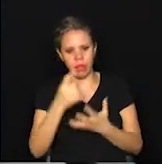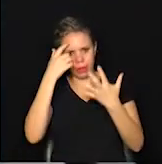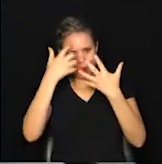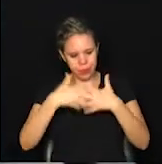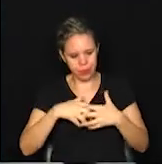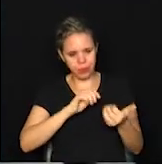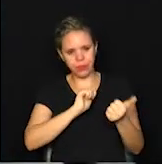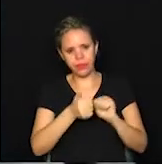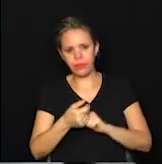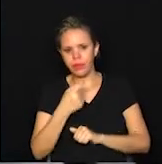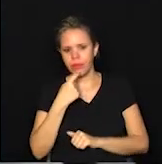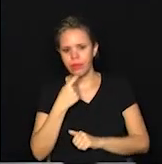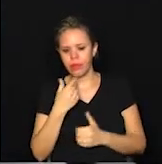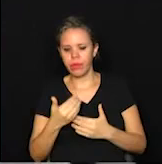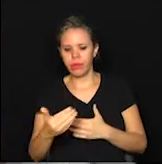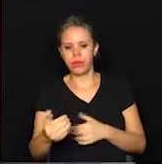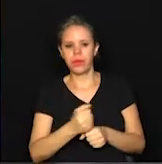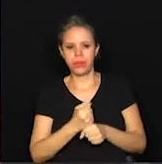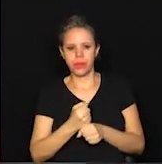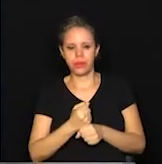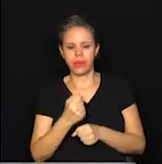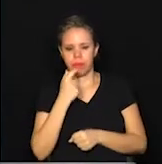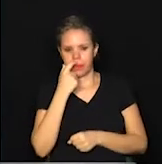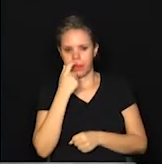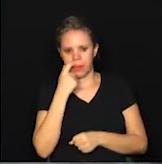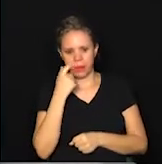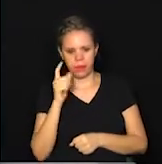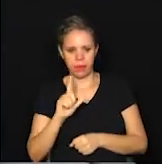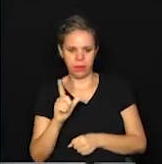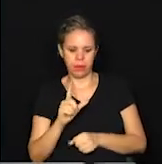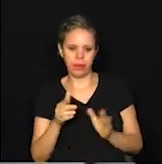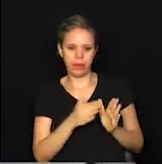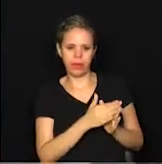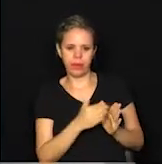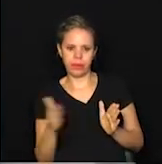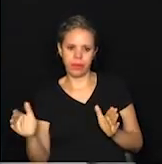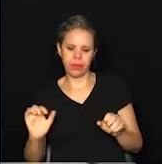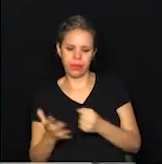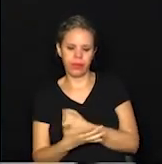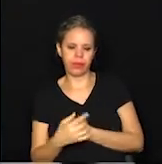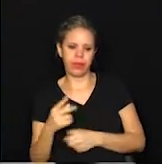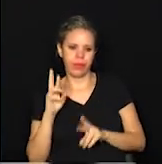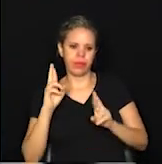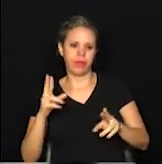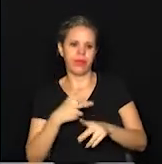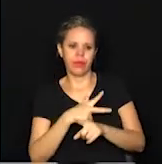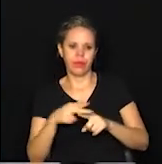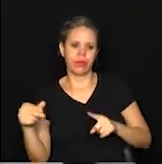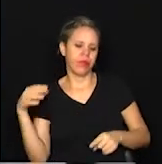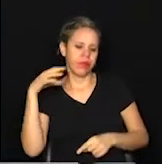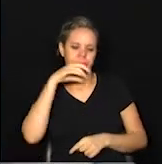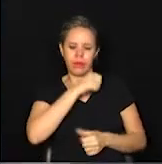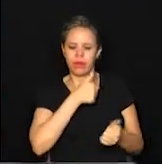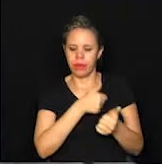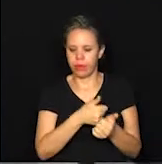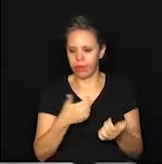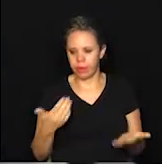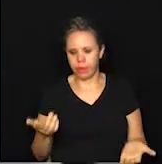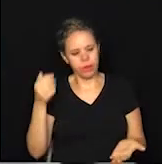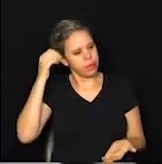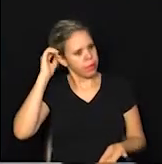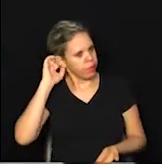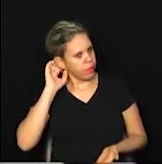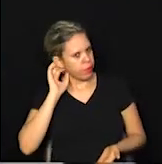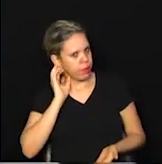esporte de Campinas nos próximos anos. Evidente que tem essa fase pandêmica, que a gente espera que seja superada o quanto antes, mas